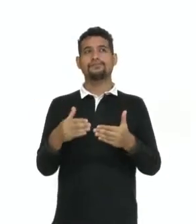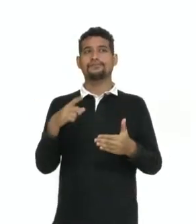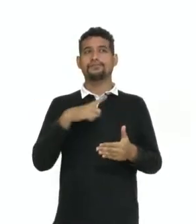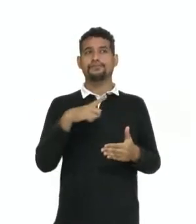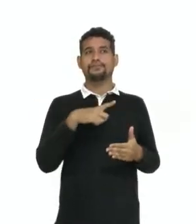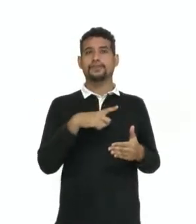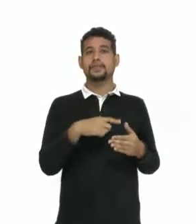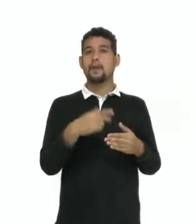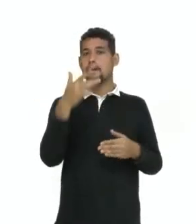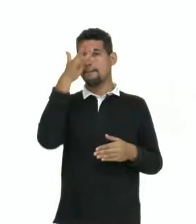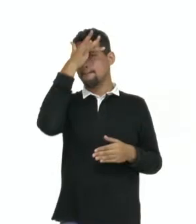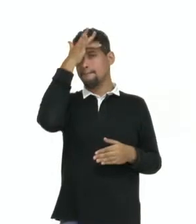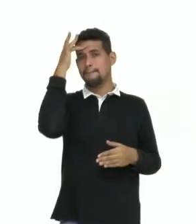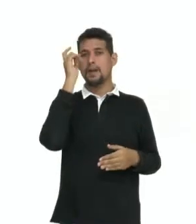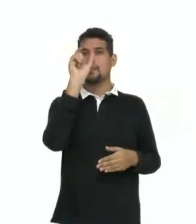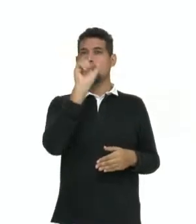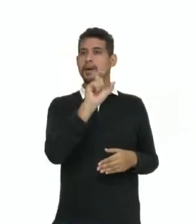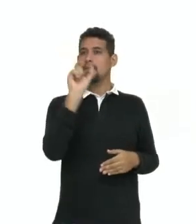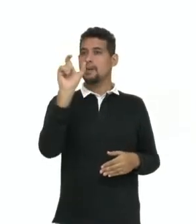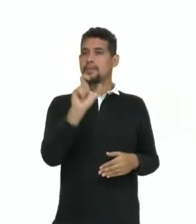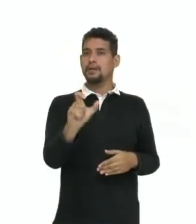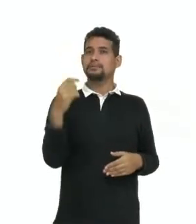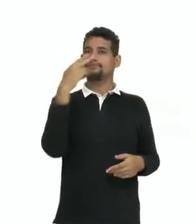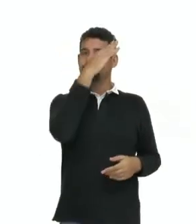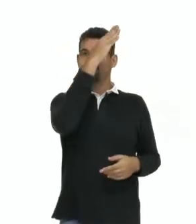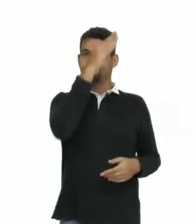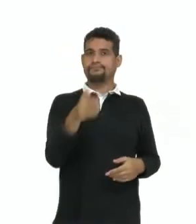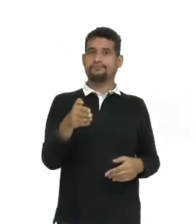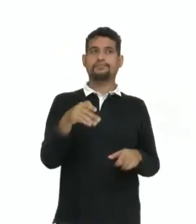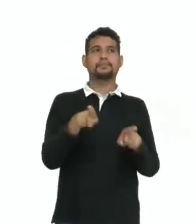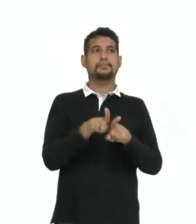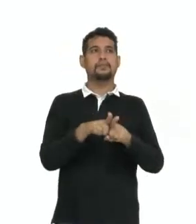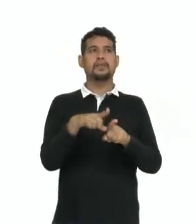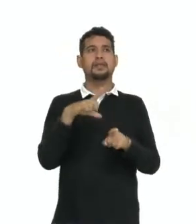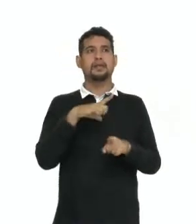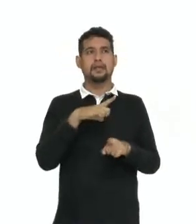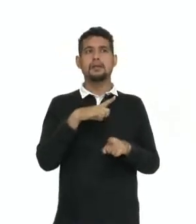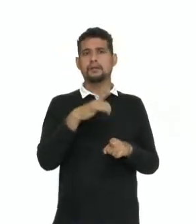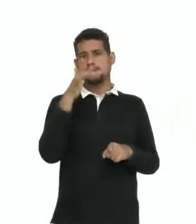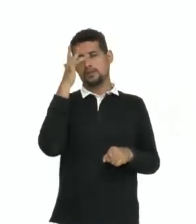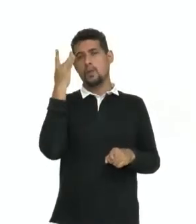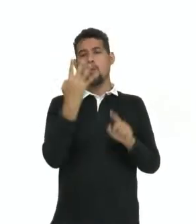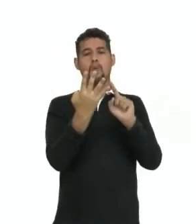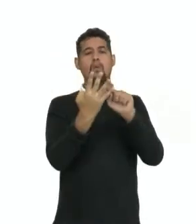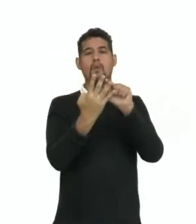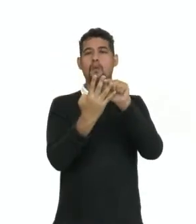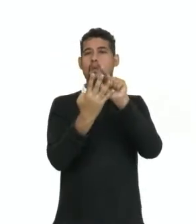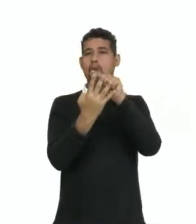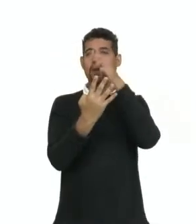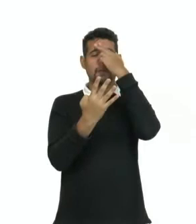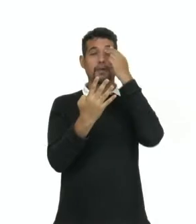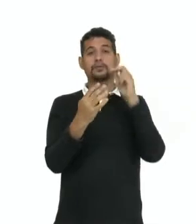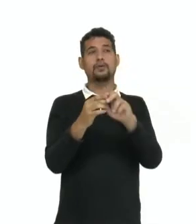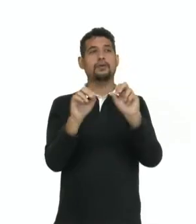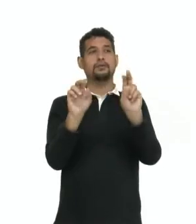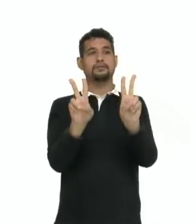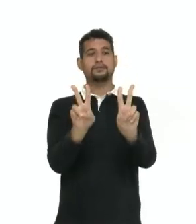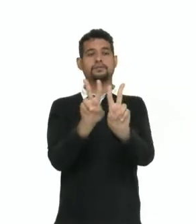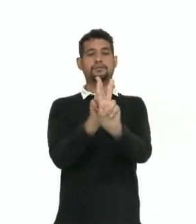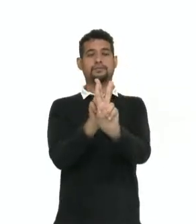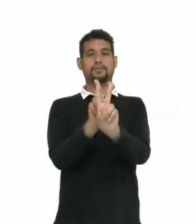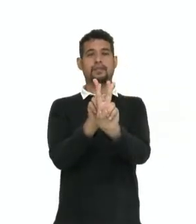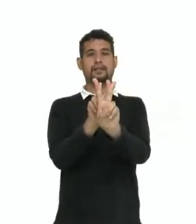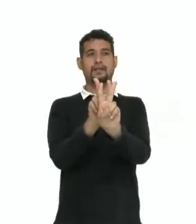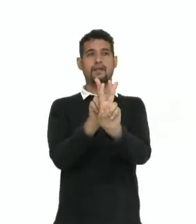desse símbolo, na parte inferior aqui do cartaz, a presença de pessoas, né, são 4 pessoas bem próximas umas das